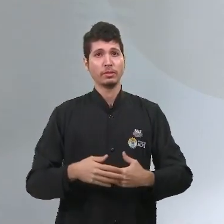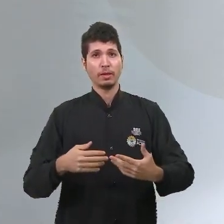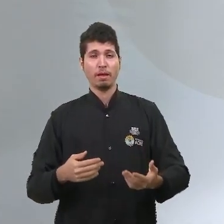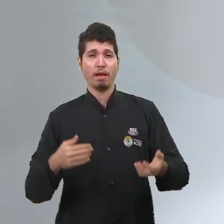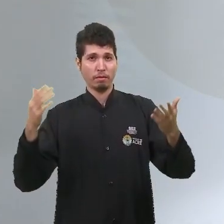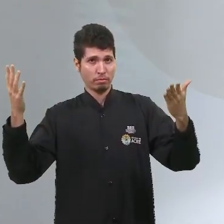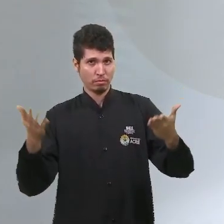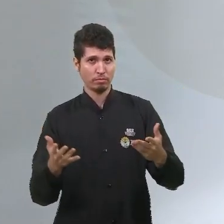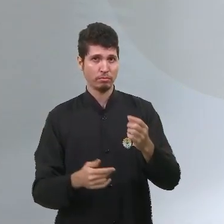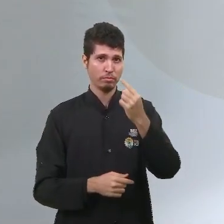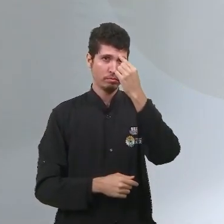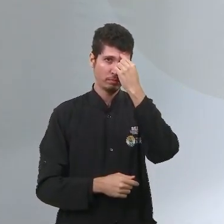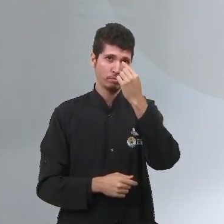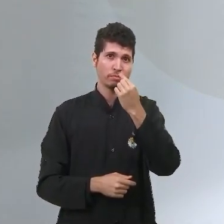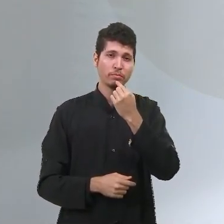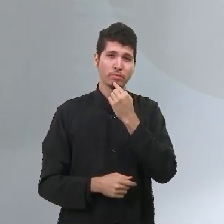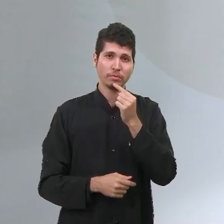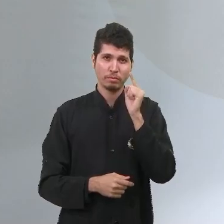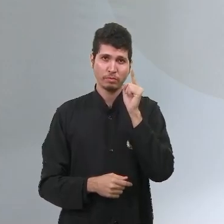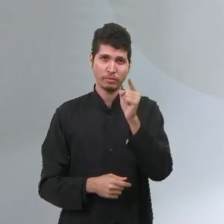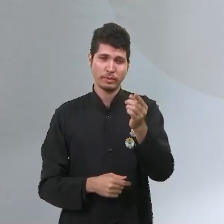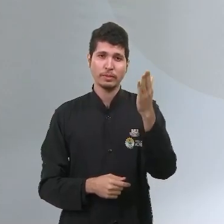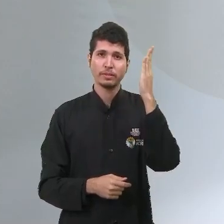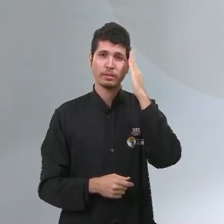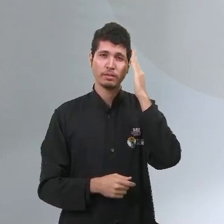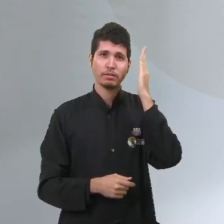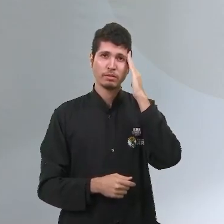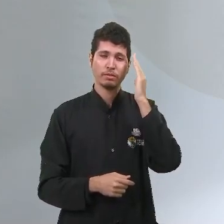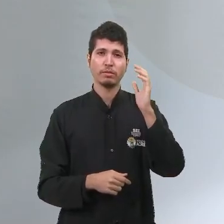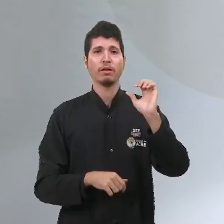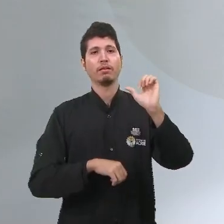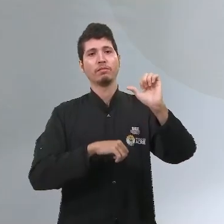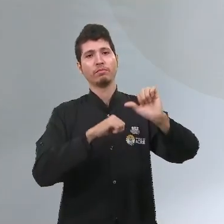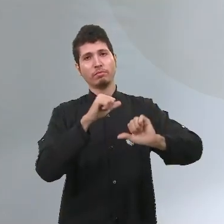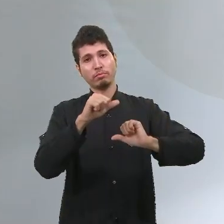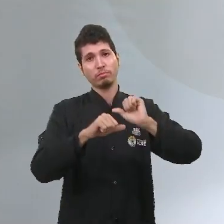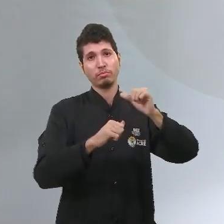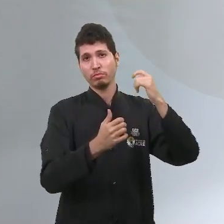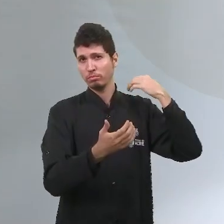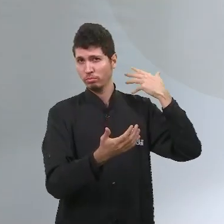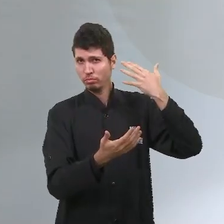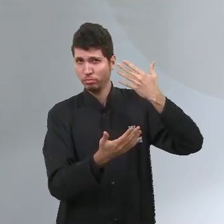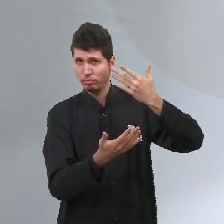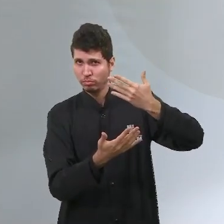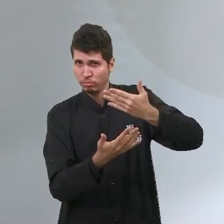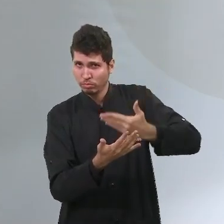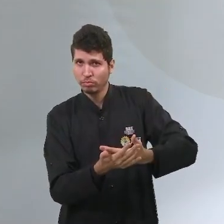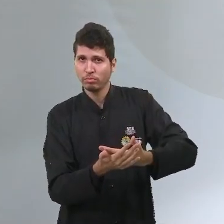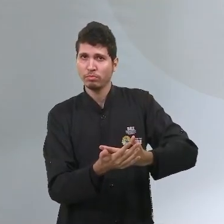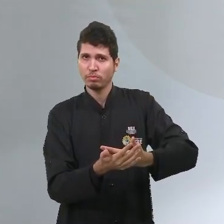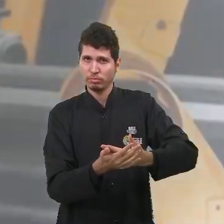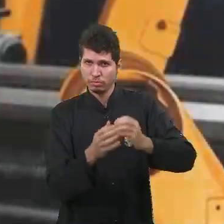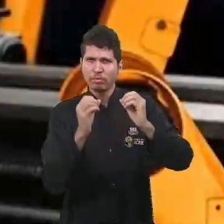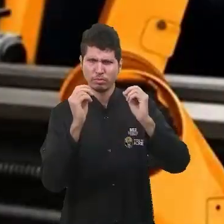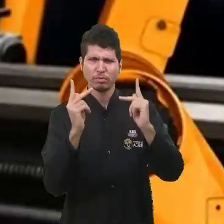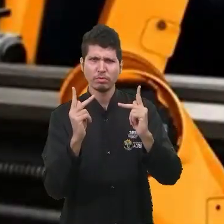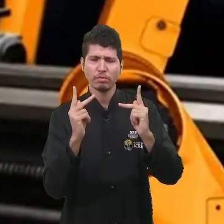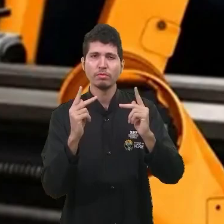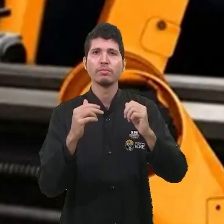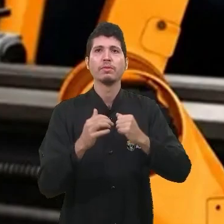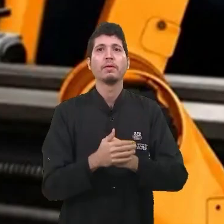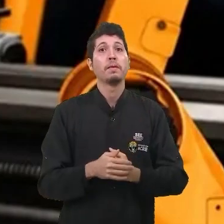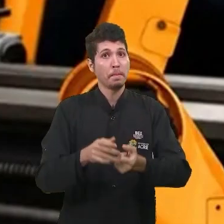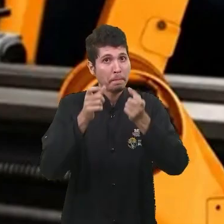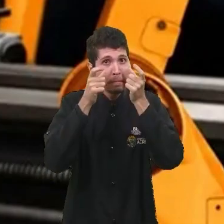gente entender melhor um pouco sobre as transformações que ocorreram ao longo aí do tempo, tá? Eu quero que vocês